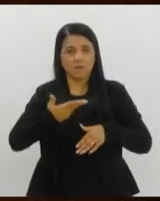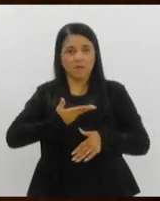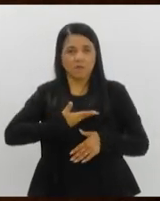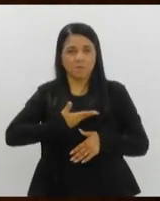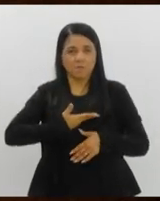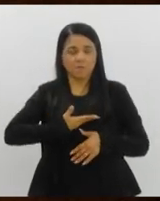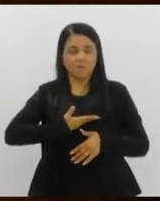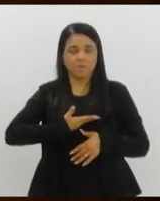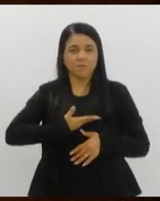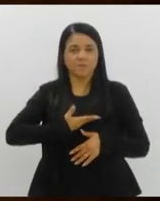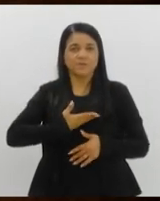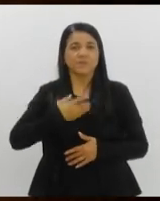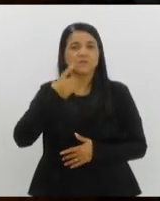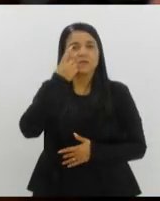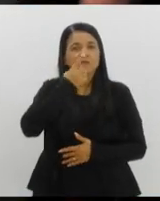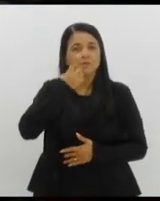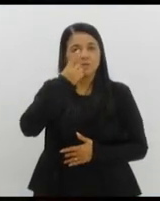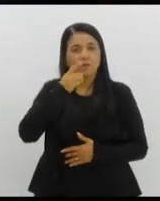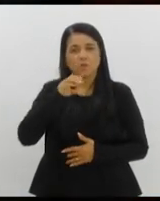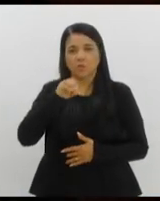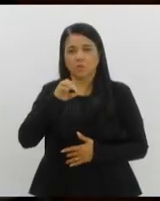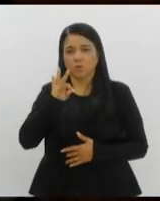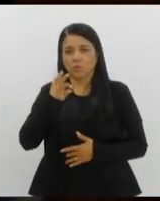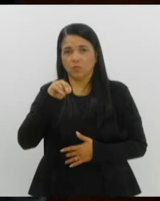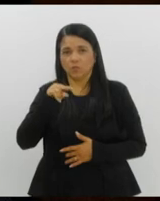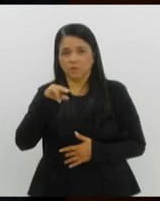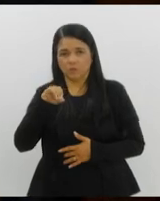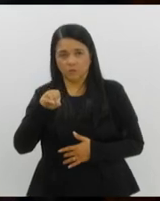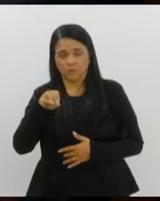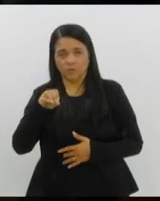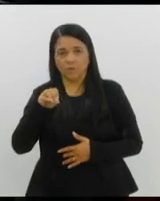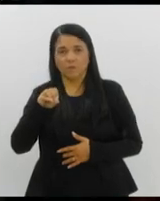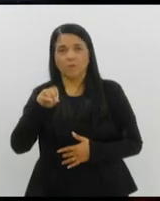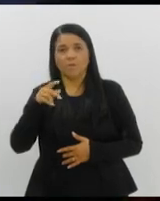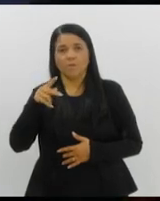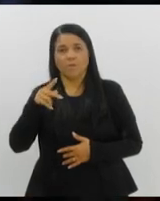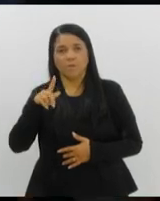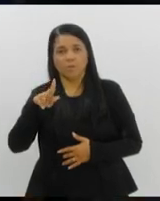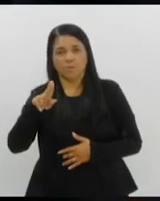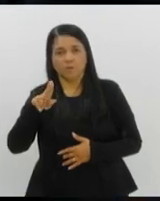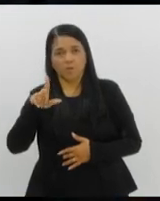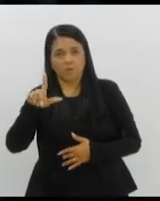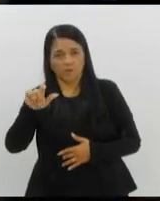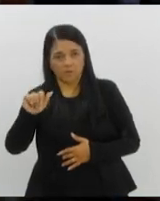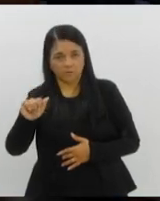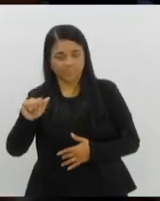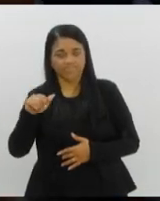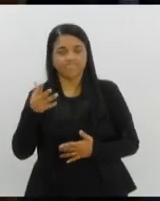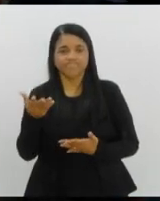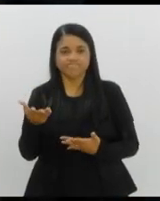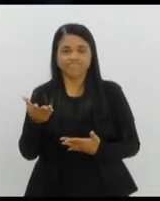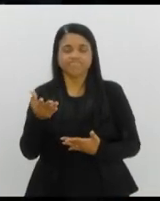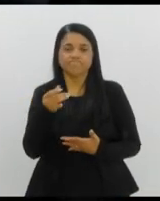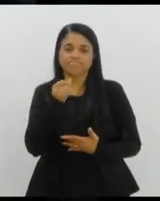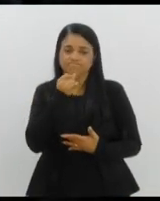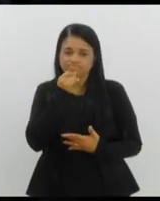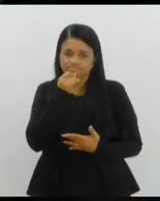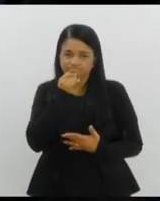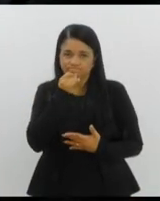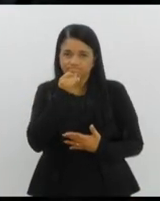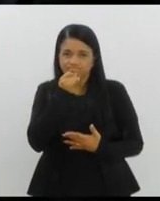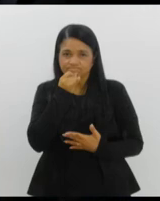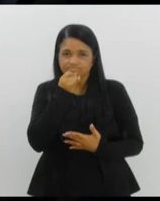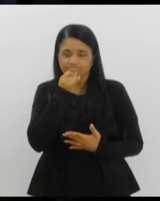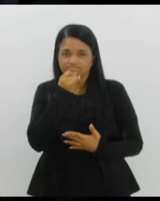companheiro, deputado Otoni de Paula, que veio, infelizmente,